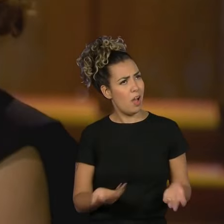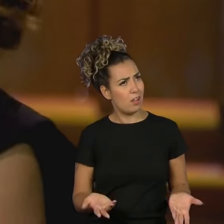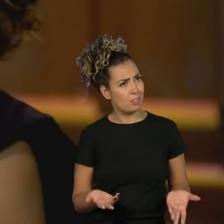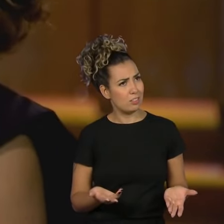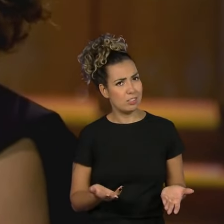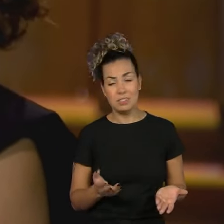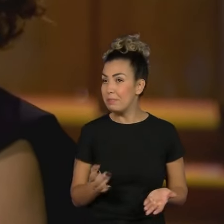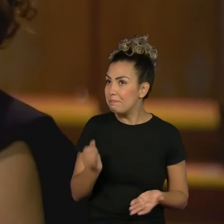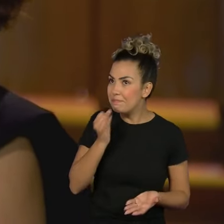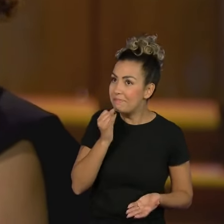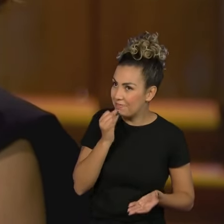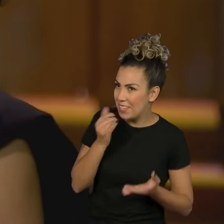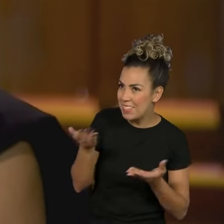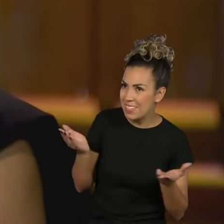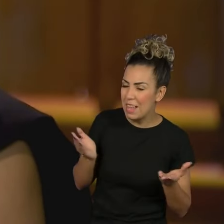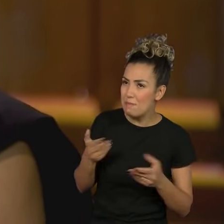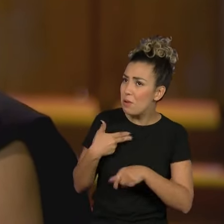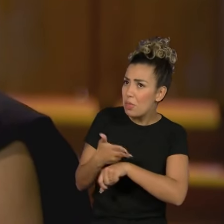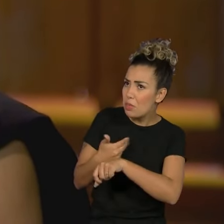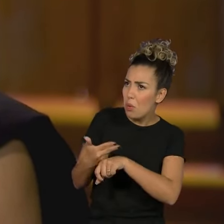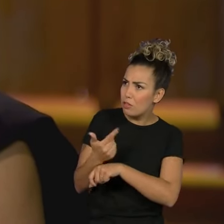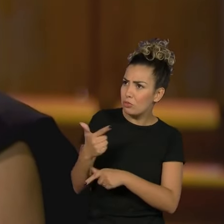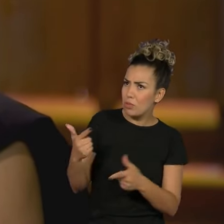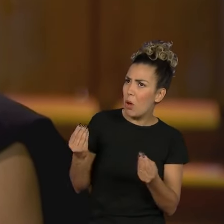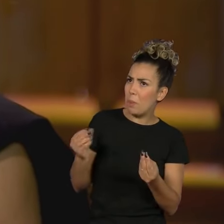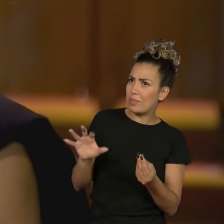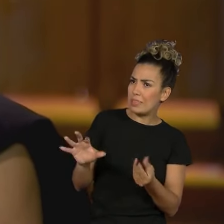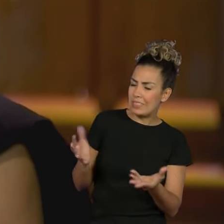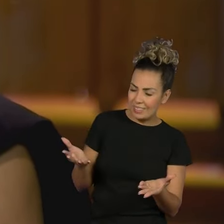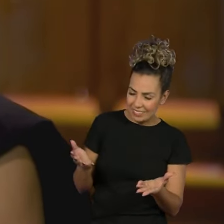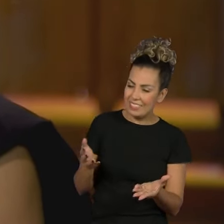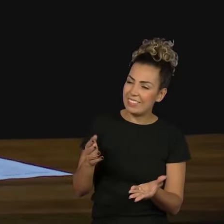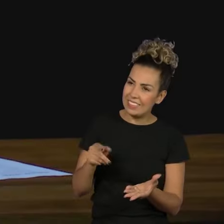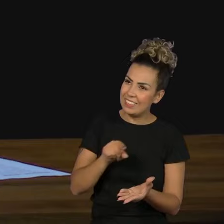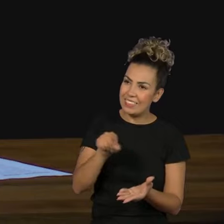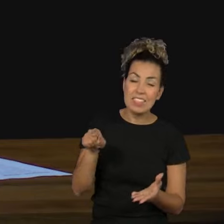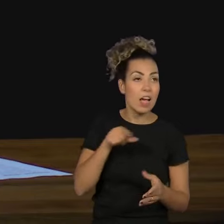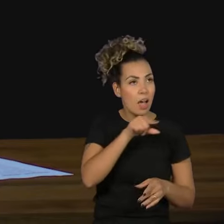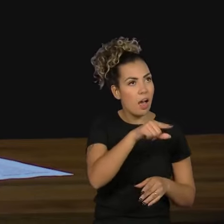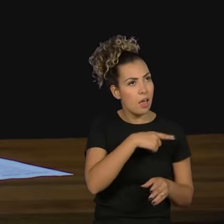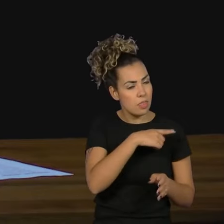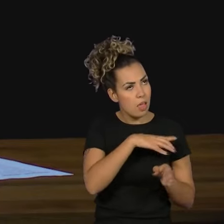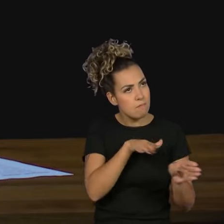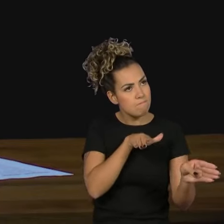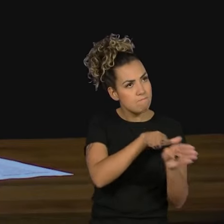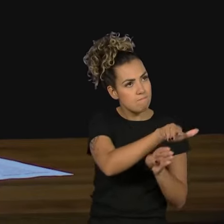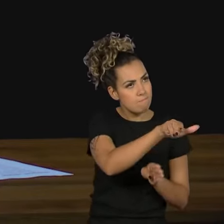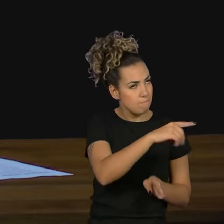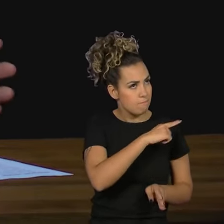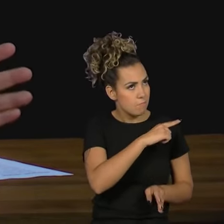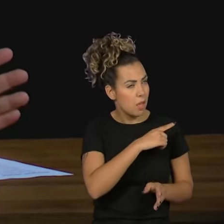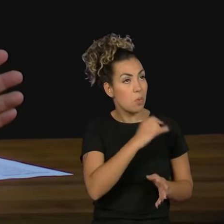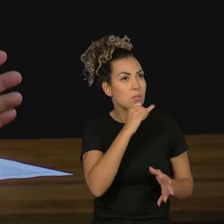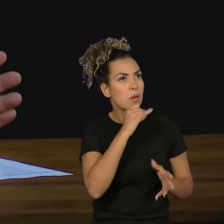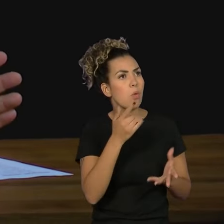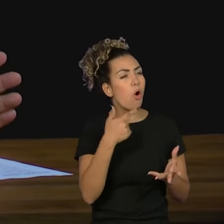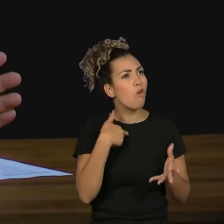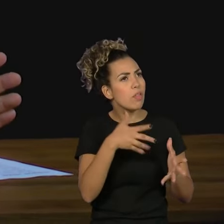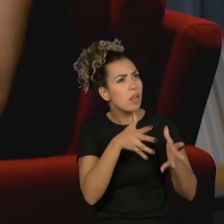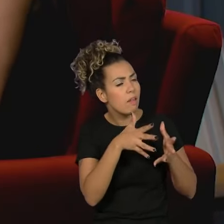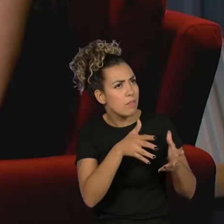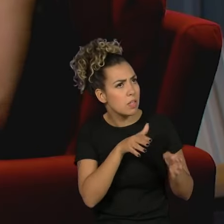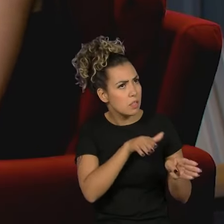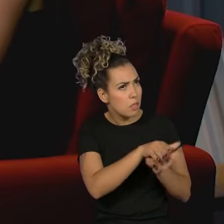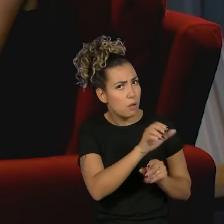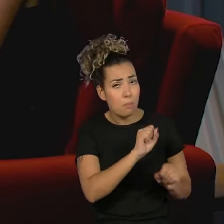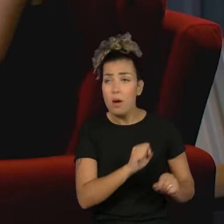um exemplo delas elas eu não controlo Não elas elas que elas te dão orientação Quando você vai dar entrevista por exemplo quando você vê totalmente eu tô